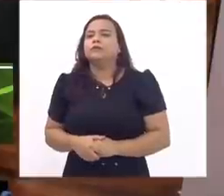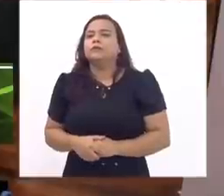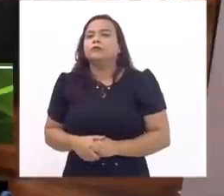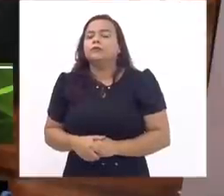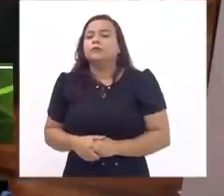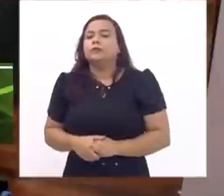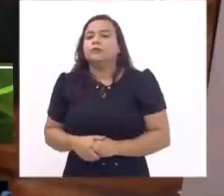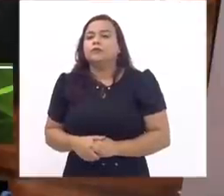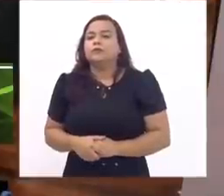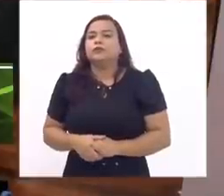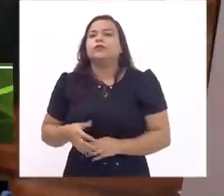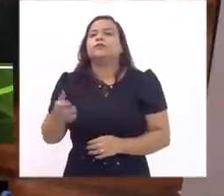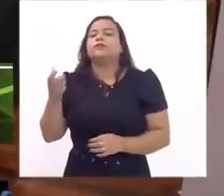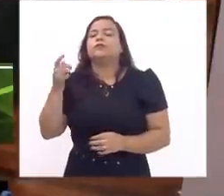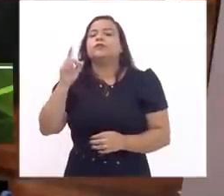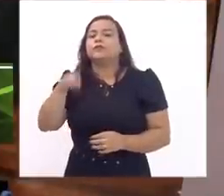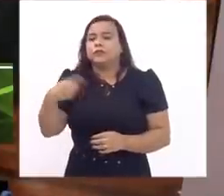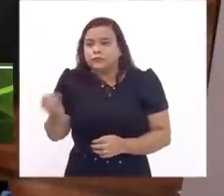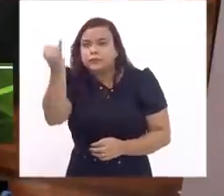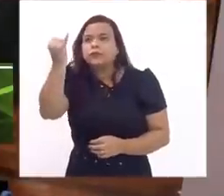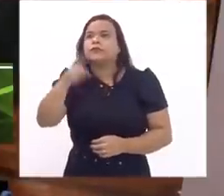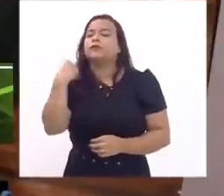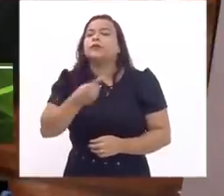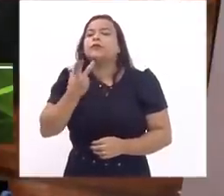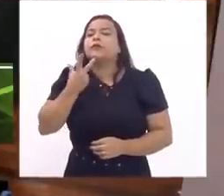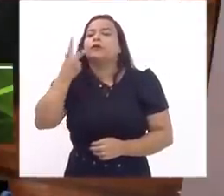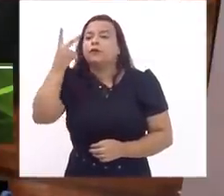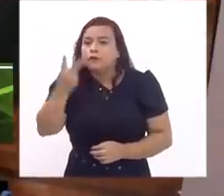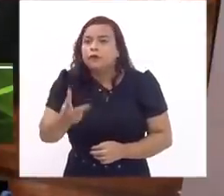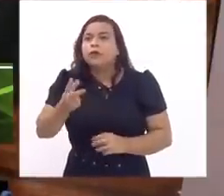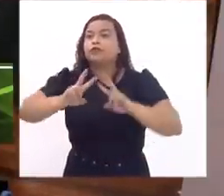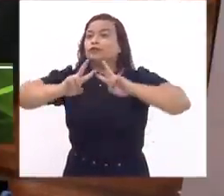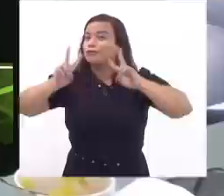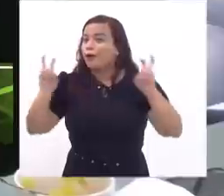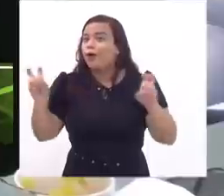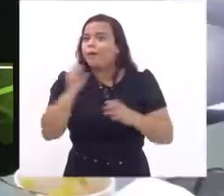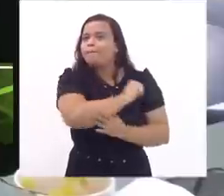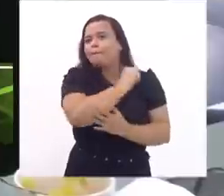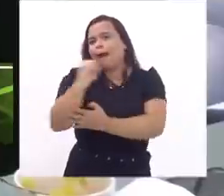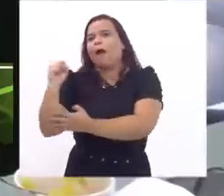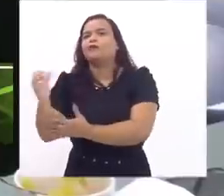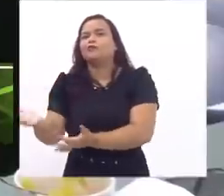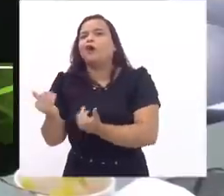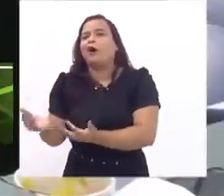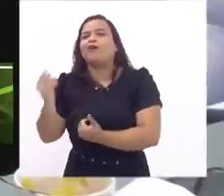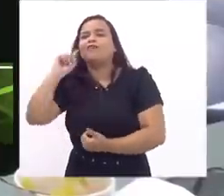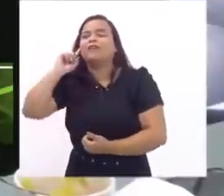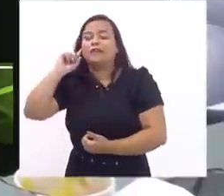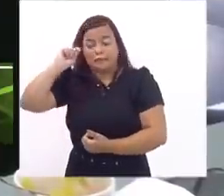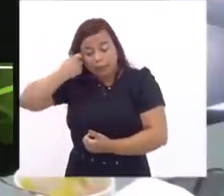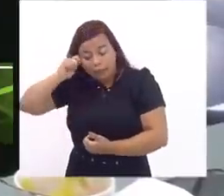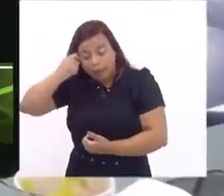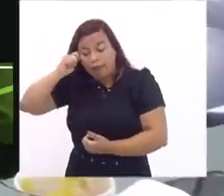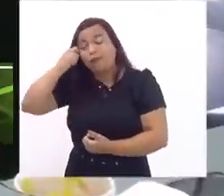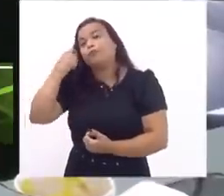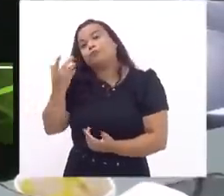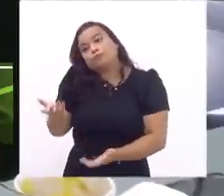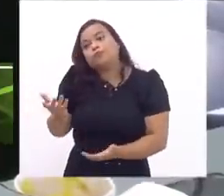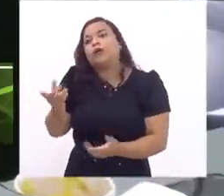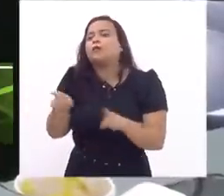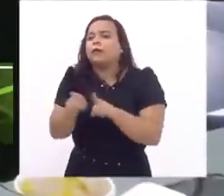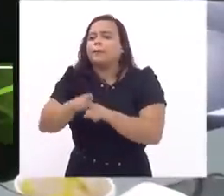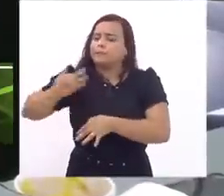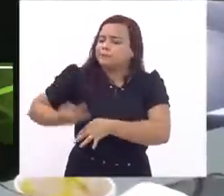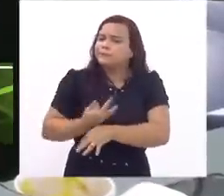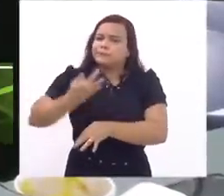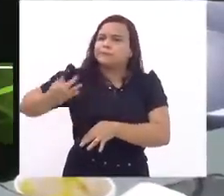é fundamental, afinal de contas, a gente está falando do genocídio da juventude negra, né? A resistência do governo